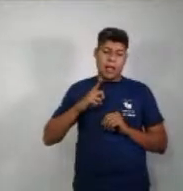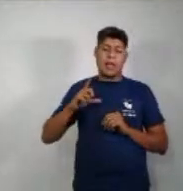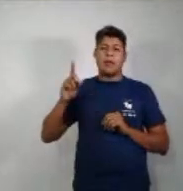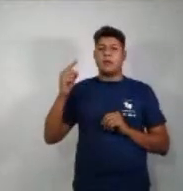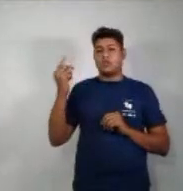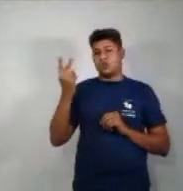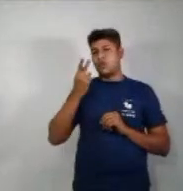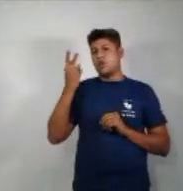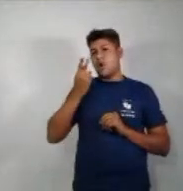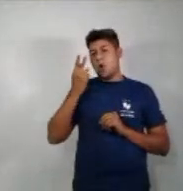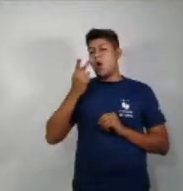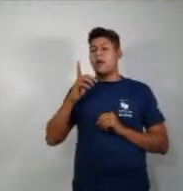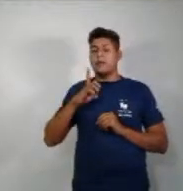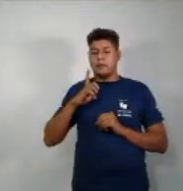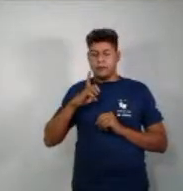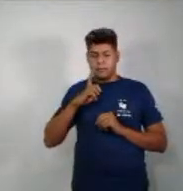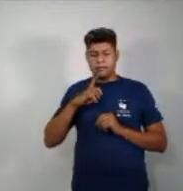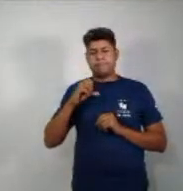caminho.